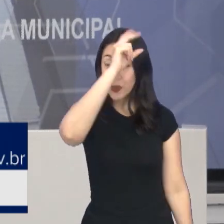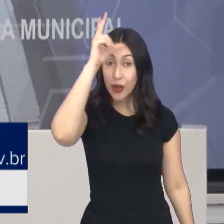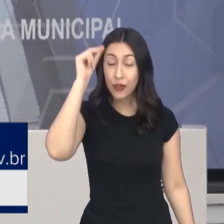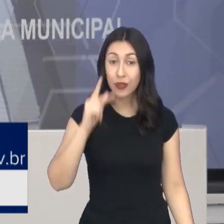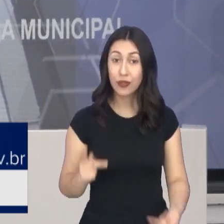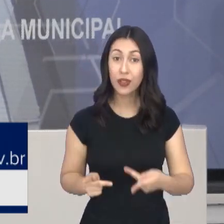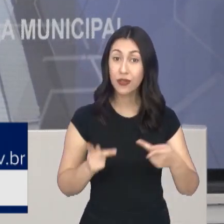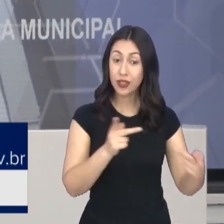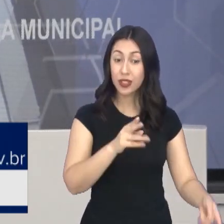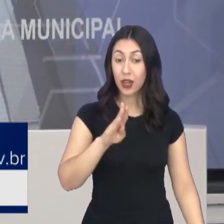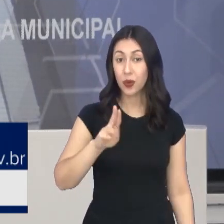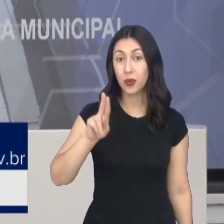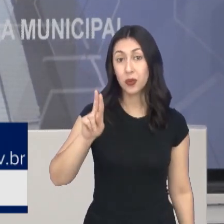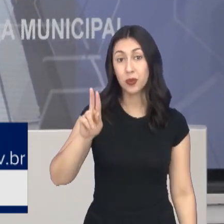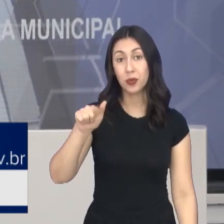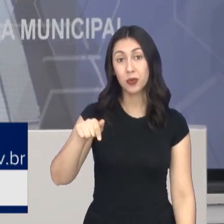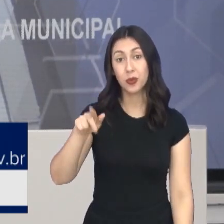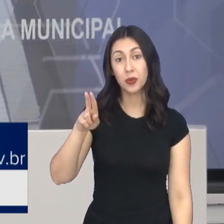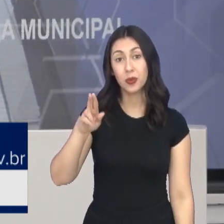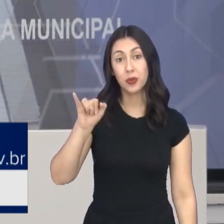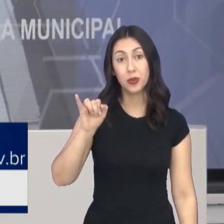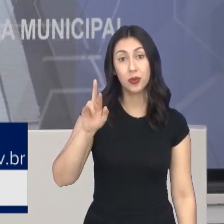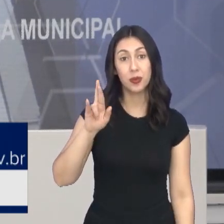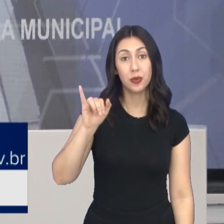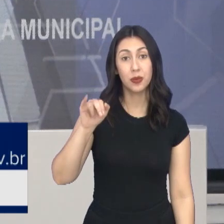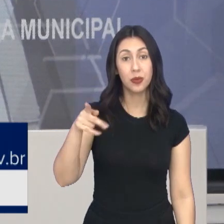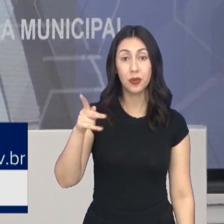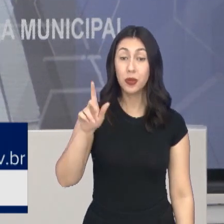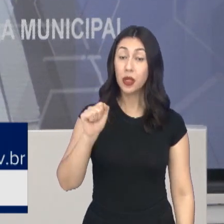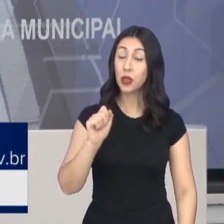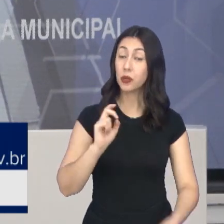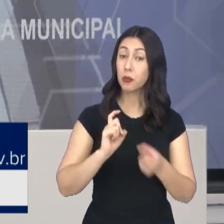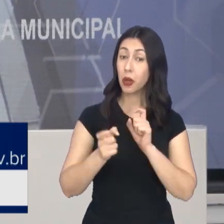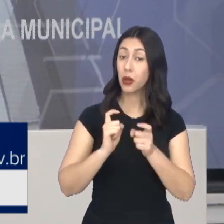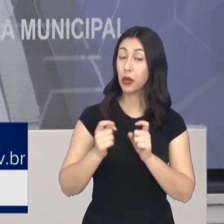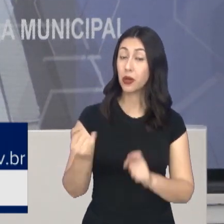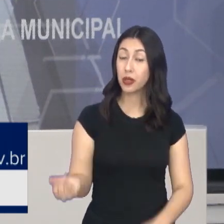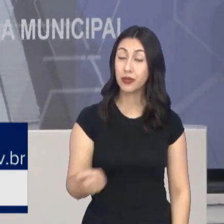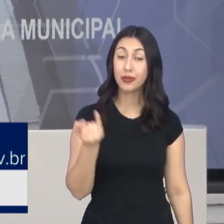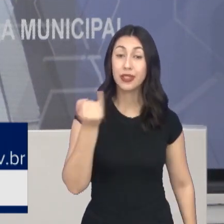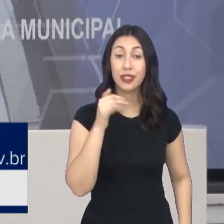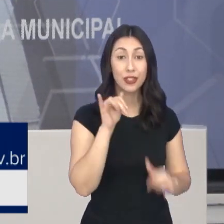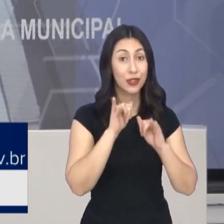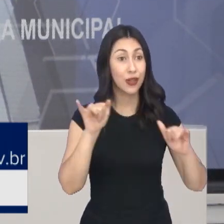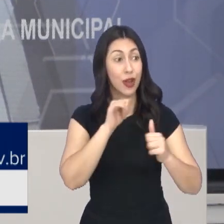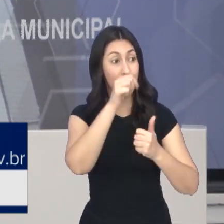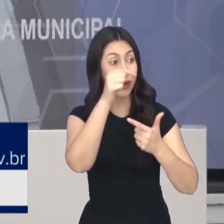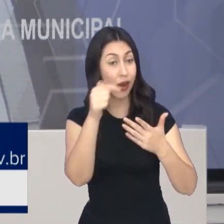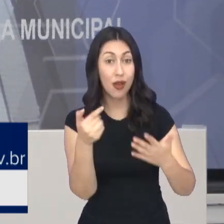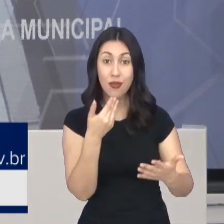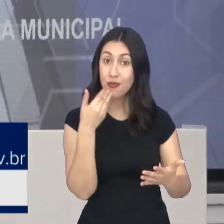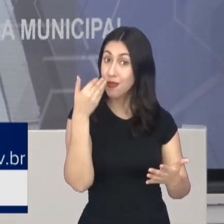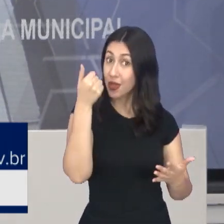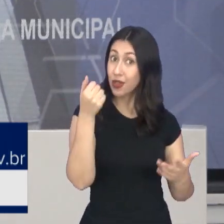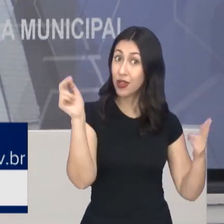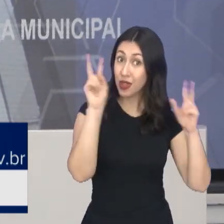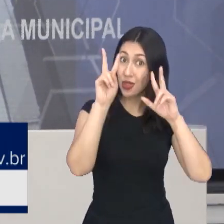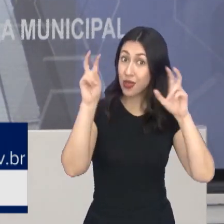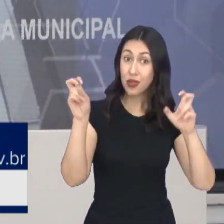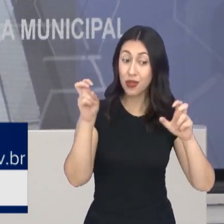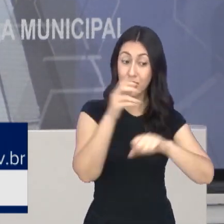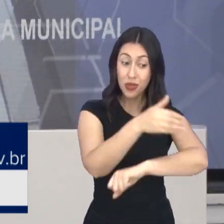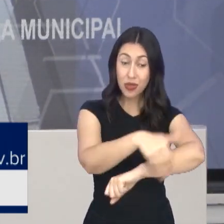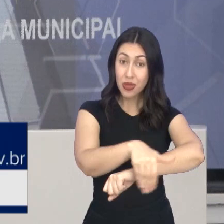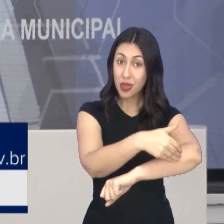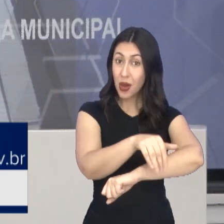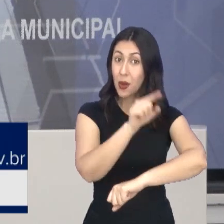2, numa reunião importante, onde vai anunciar outras melhorias em relação à Fresa